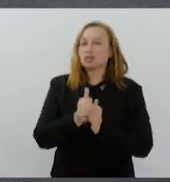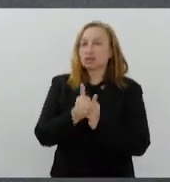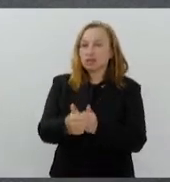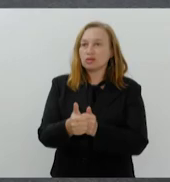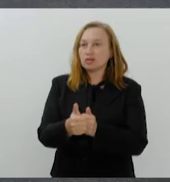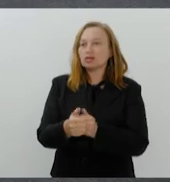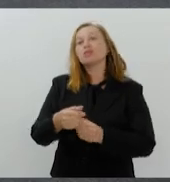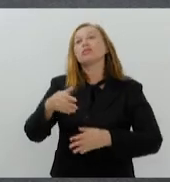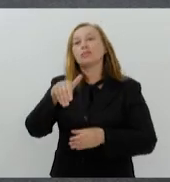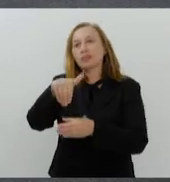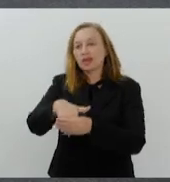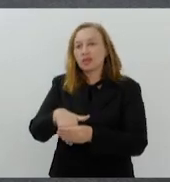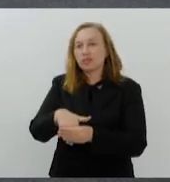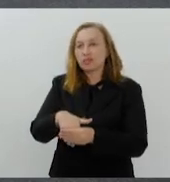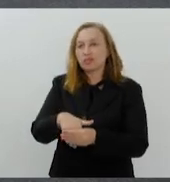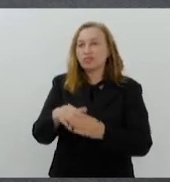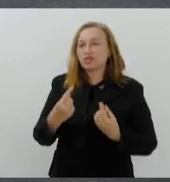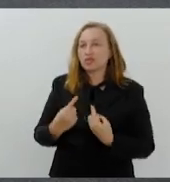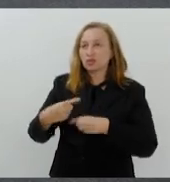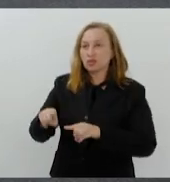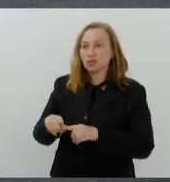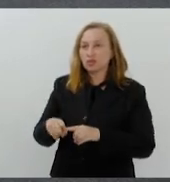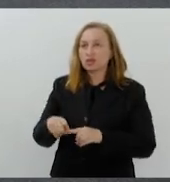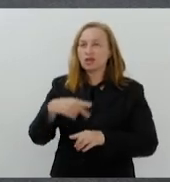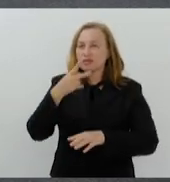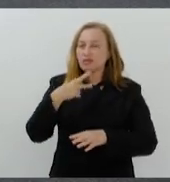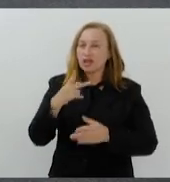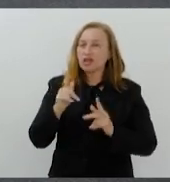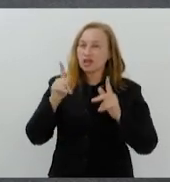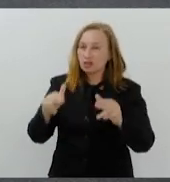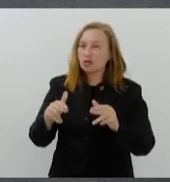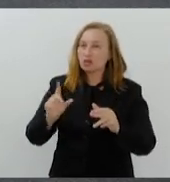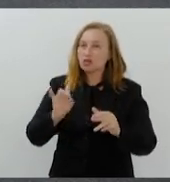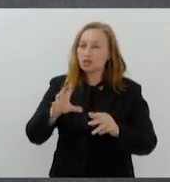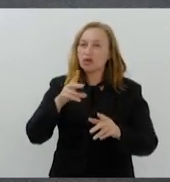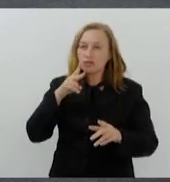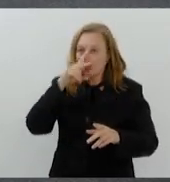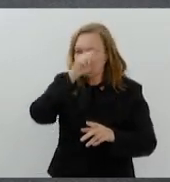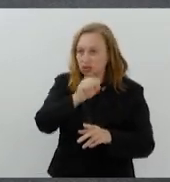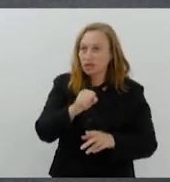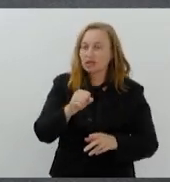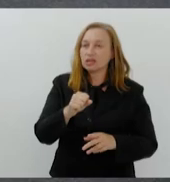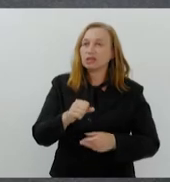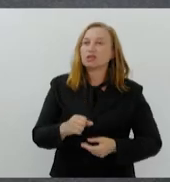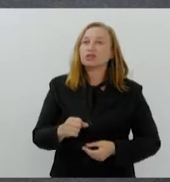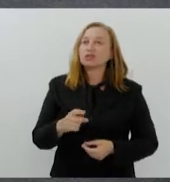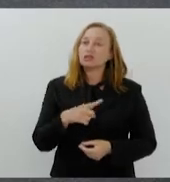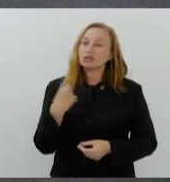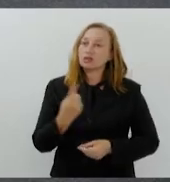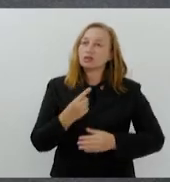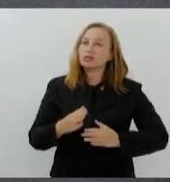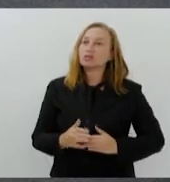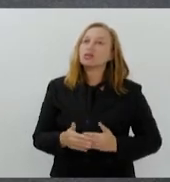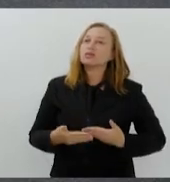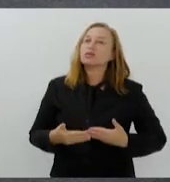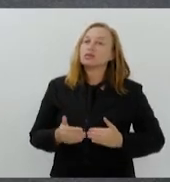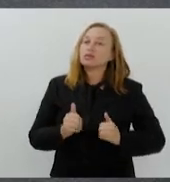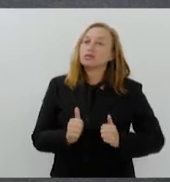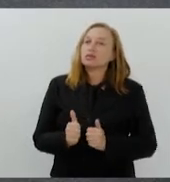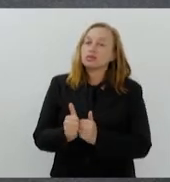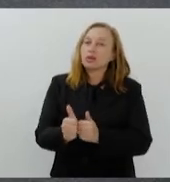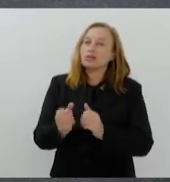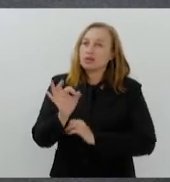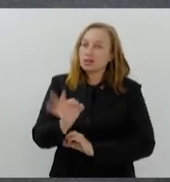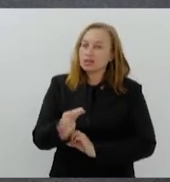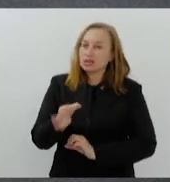as eleições, e ataques covardes, vis como esse, só fortalecem, só nos demonstram que nós estamos no caminho certo e que a